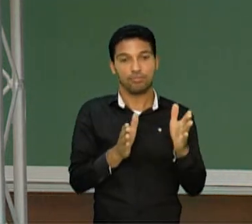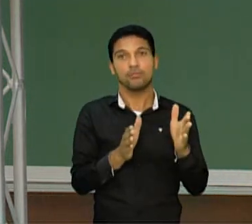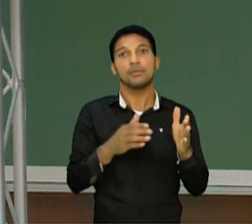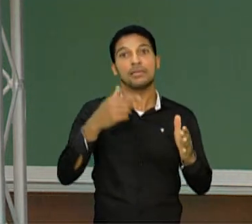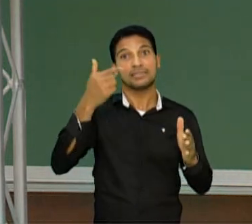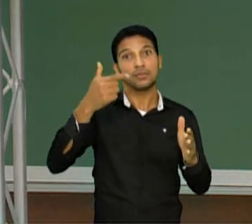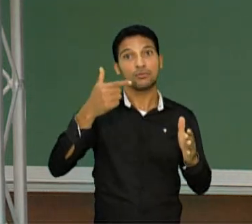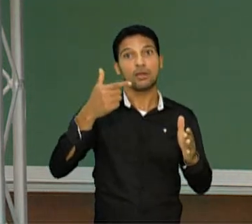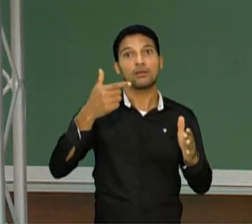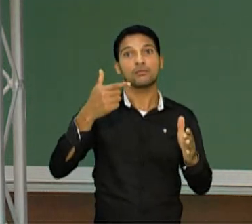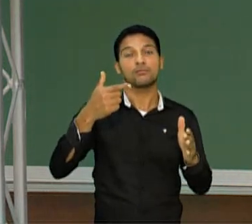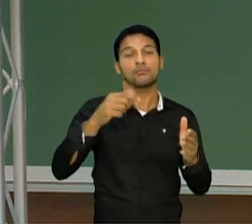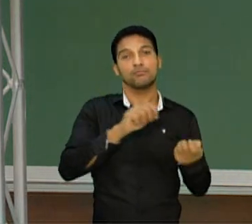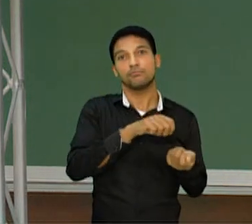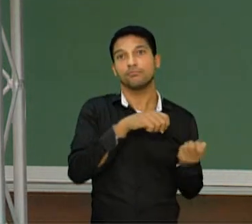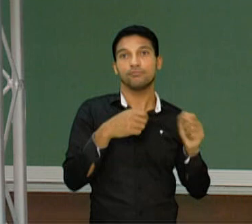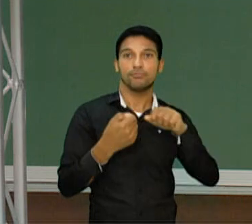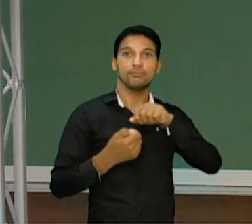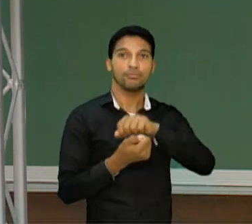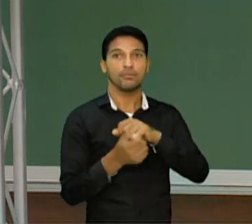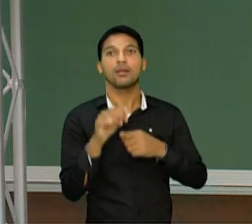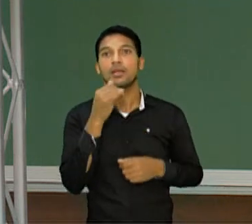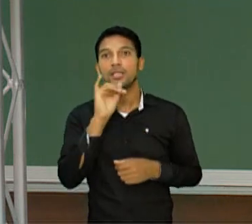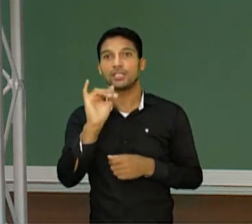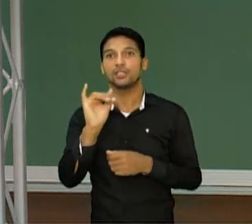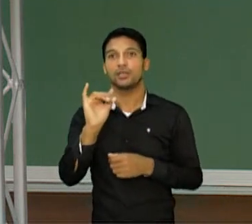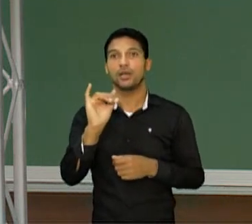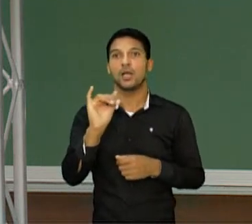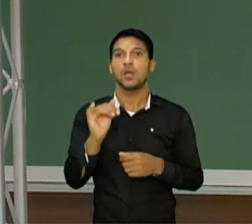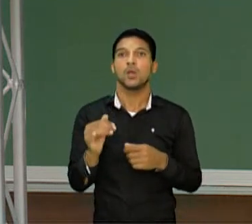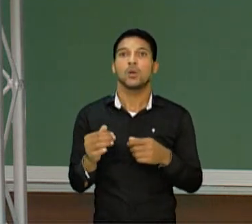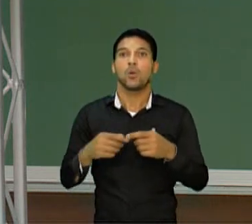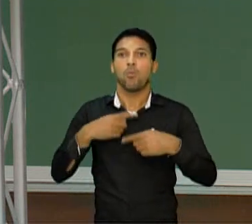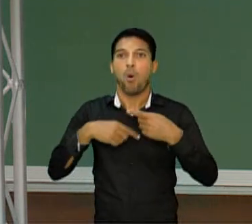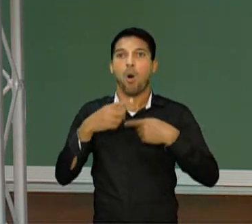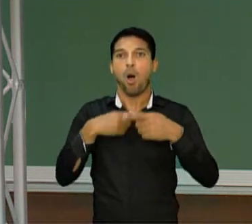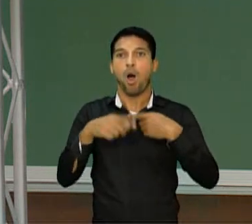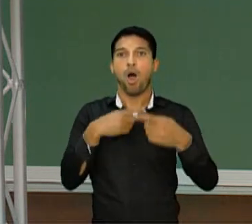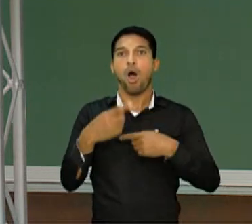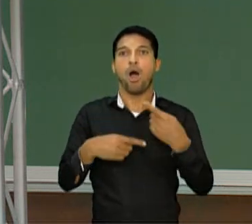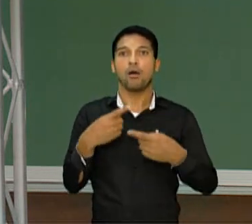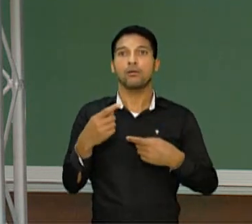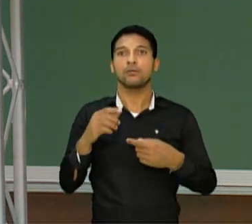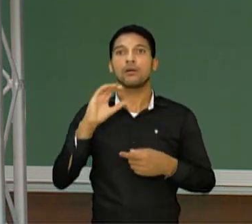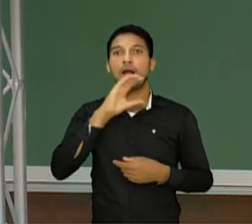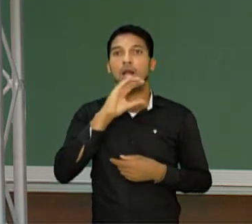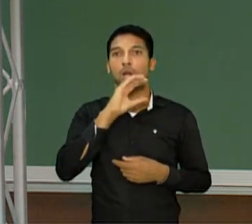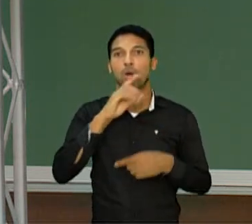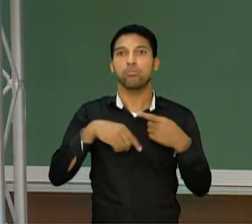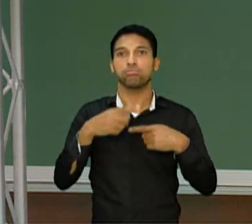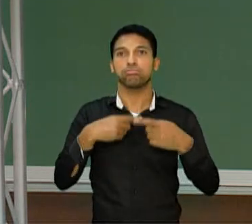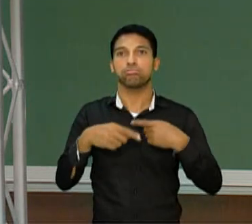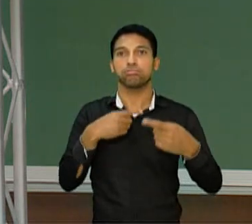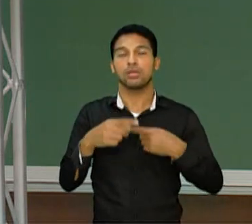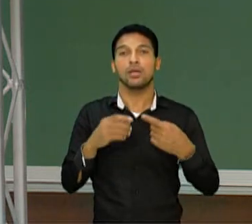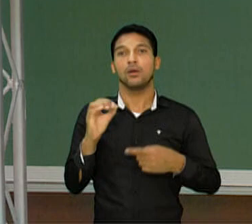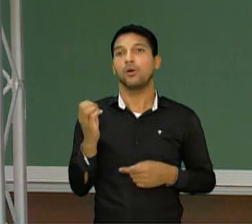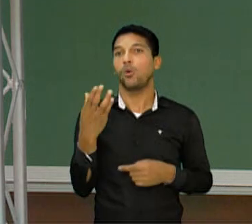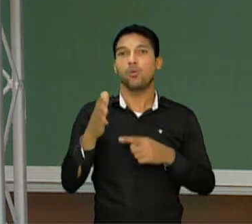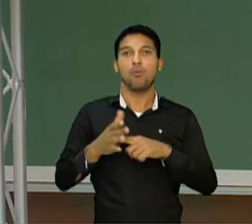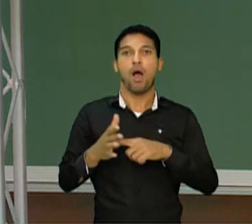vai potencializar o quê? Um calor, um aquecimento direto, um motor